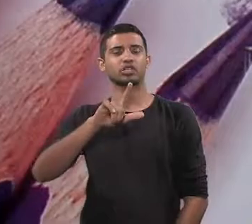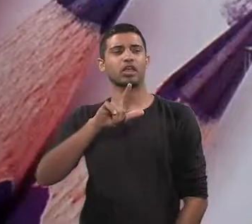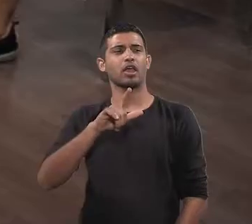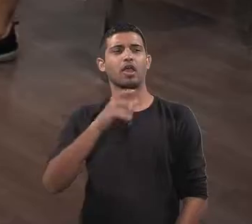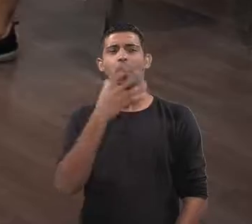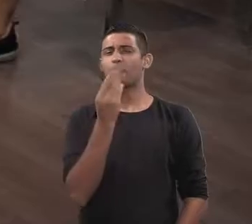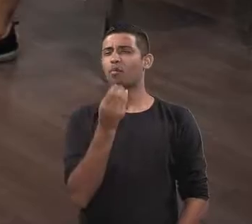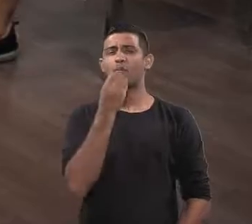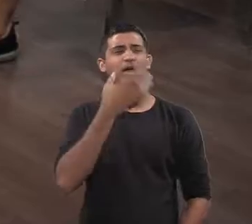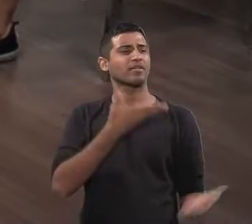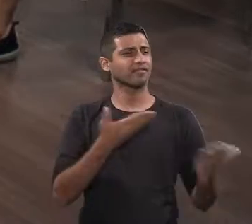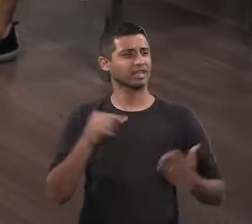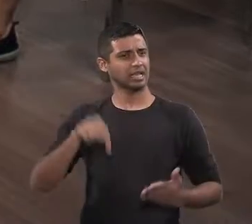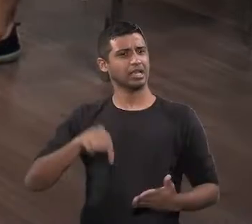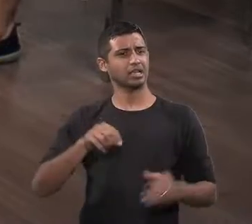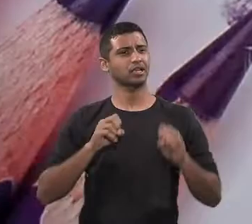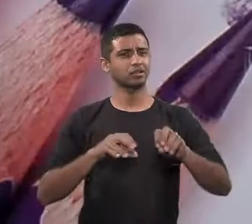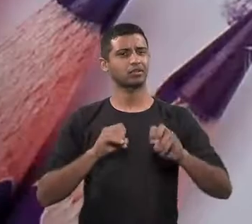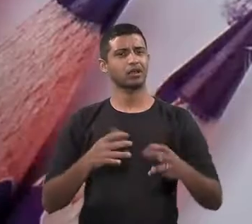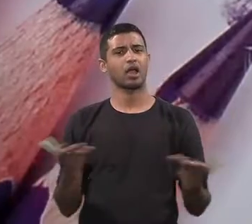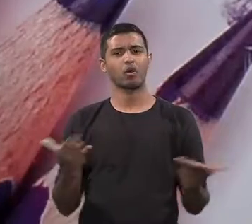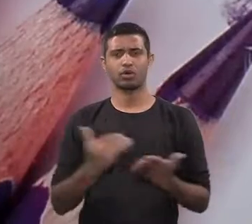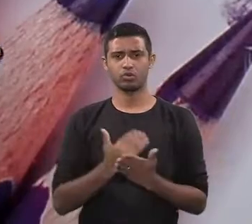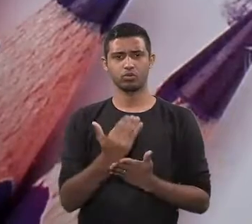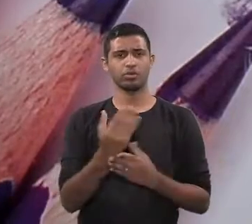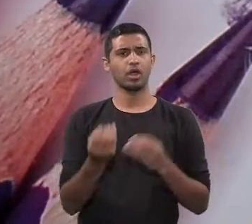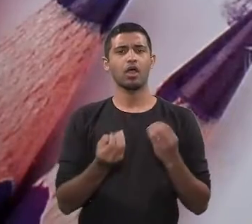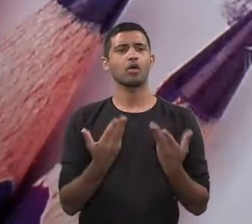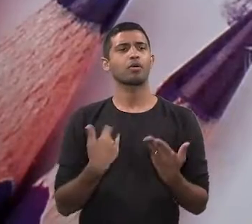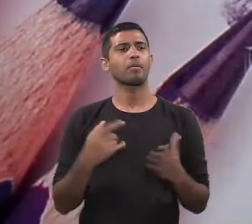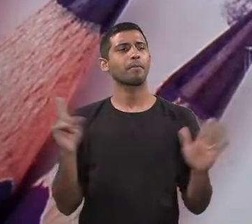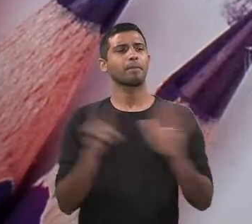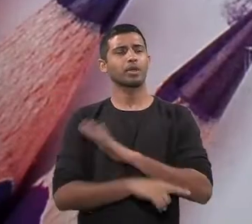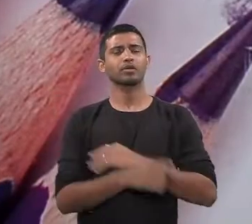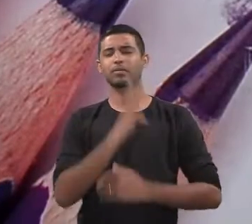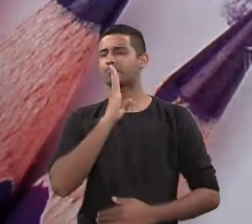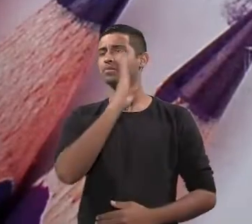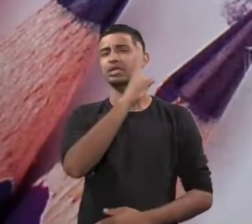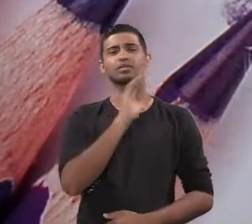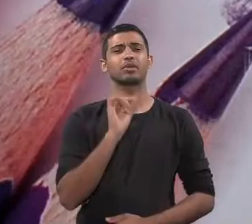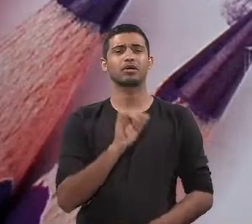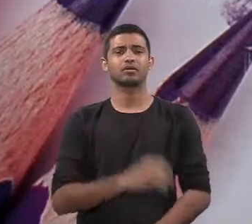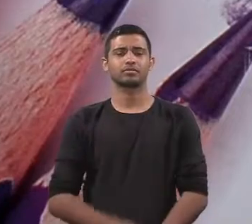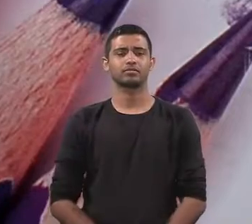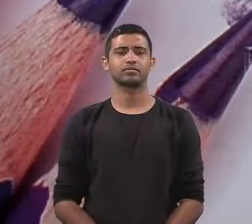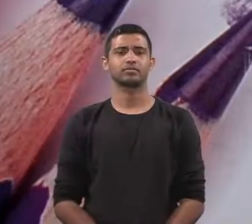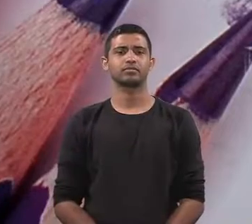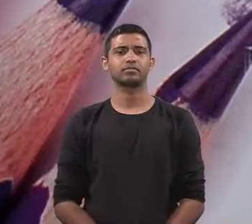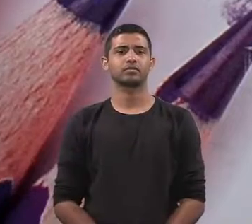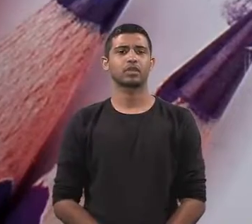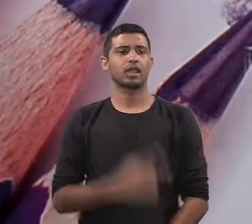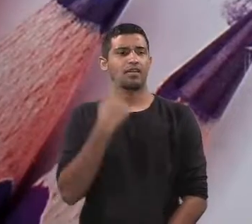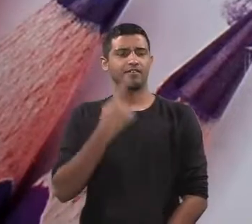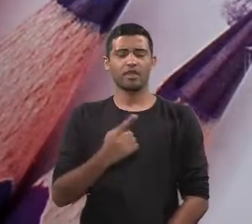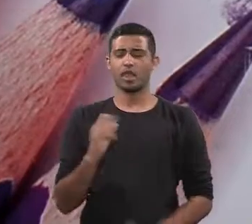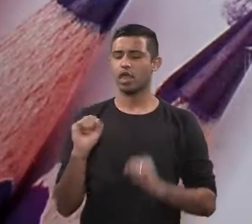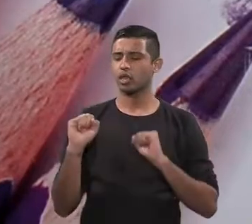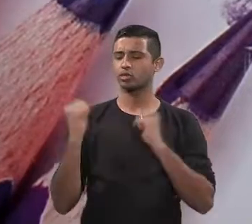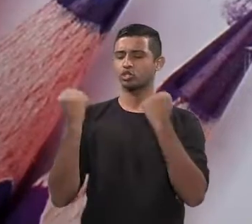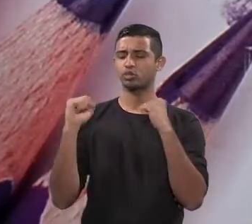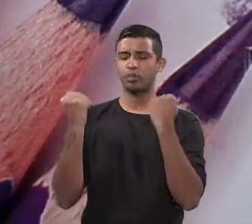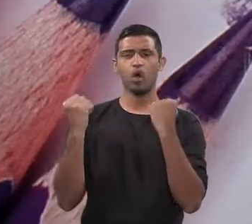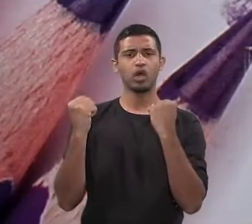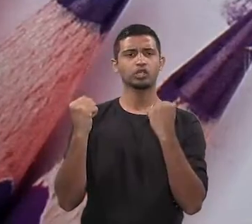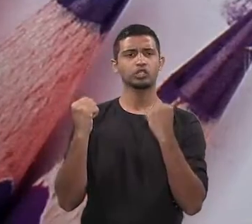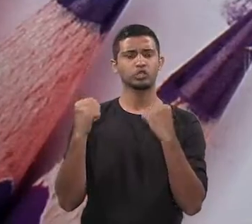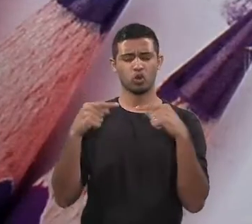Rodrigues. Muito bem-vindos ao programa, e aí quero começar com a pergunta principal, que é qual a importância do